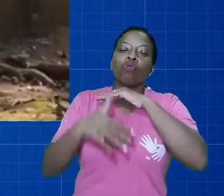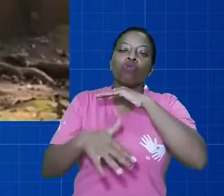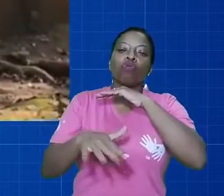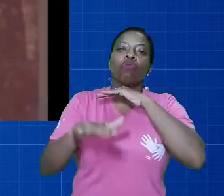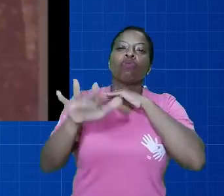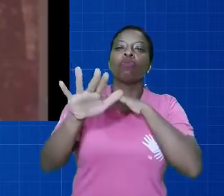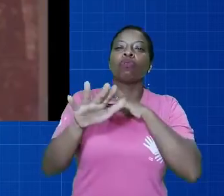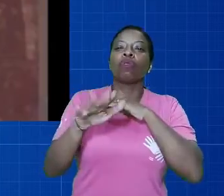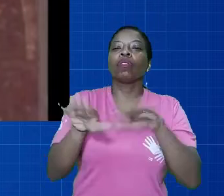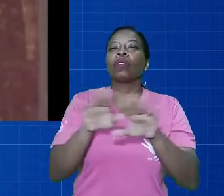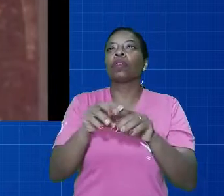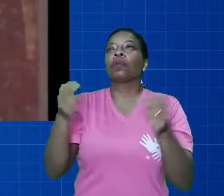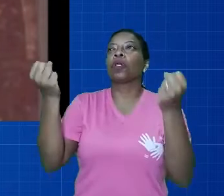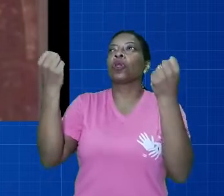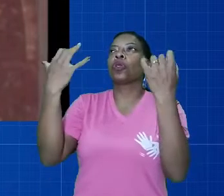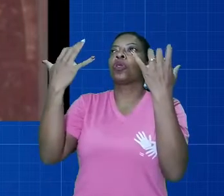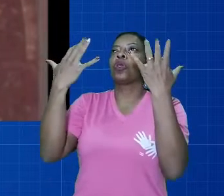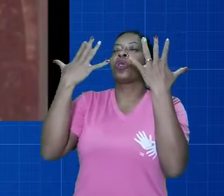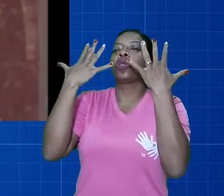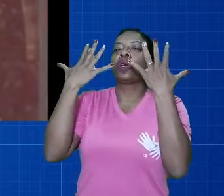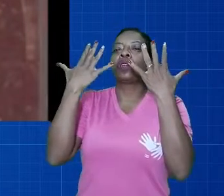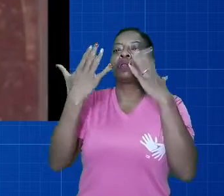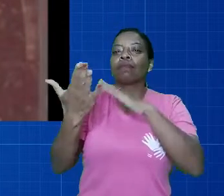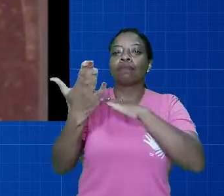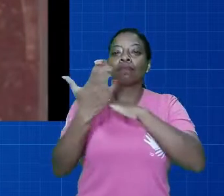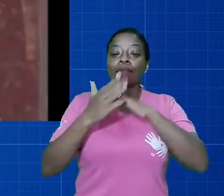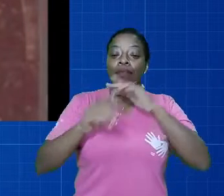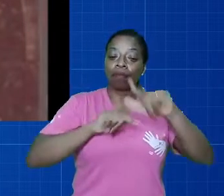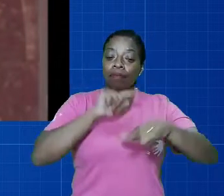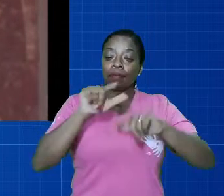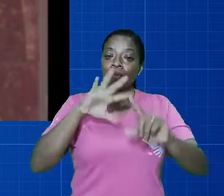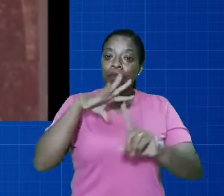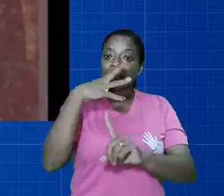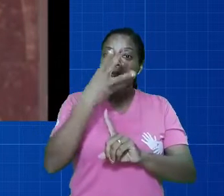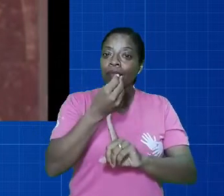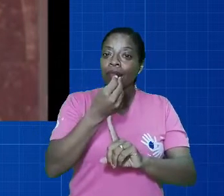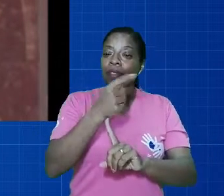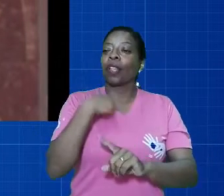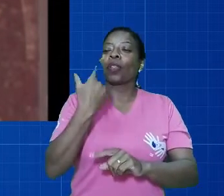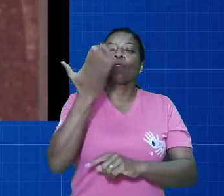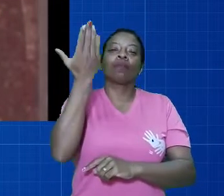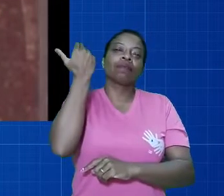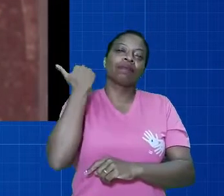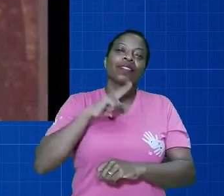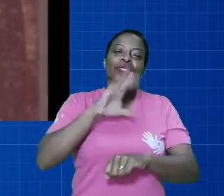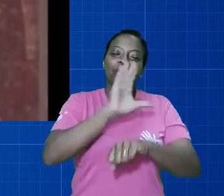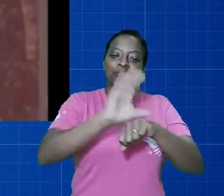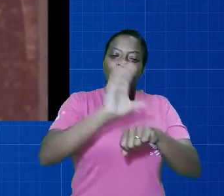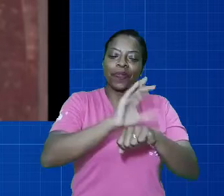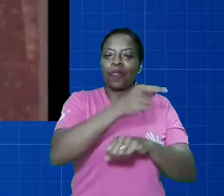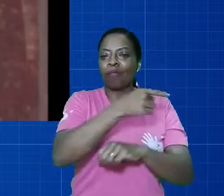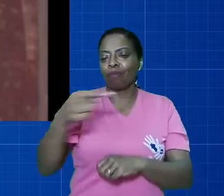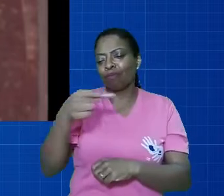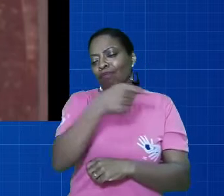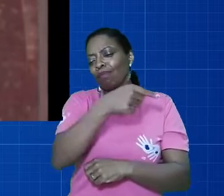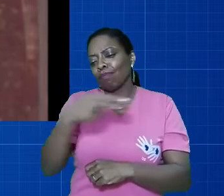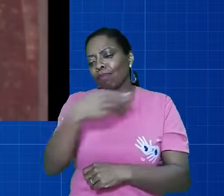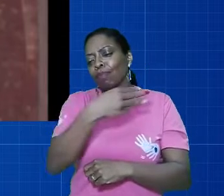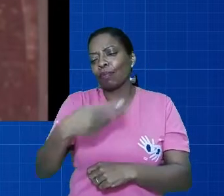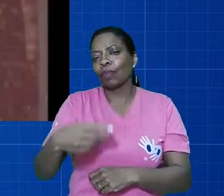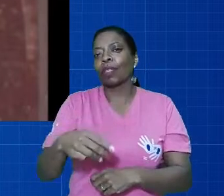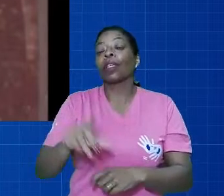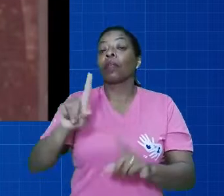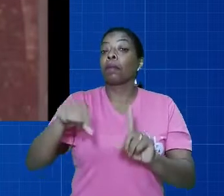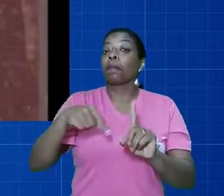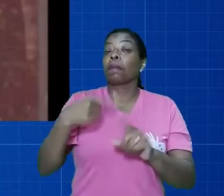arte, nós realizávamos cursos semanais atendendo mais de 200 alunos. Apesar de ser um espaço mais reduzido,